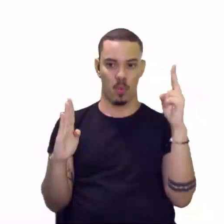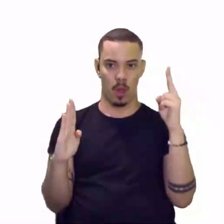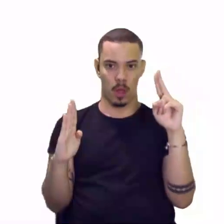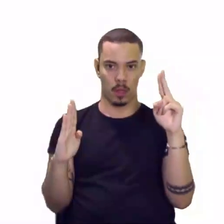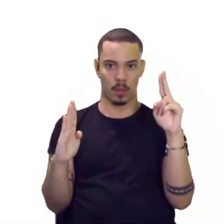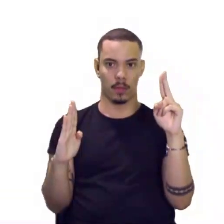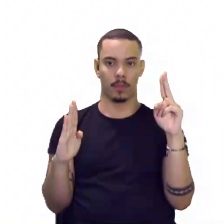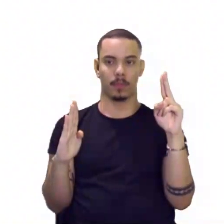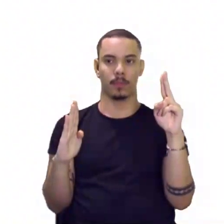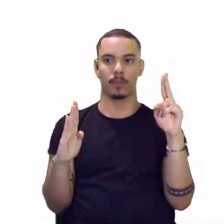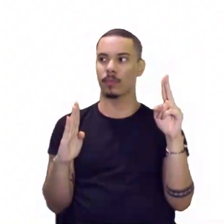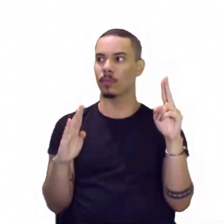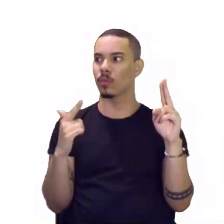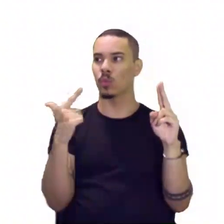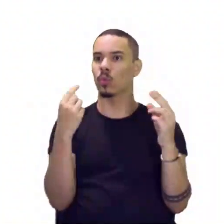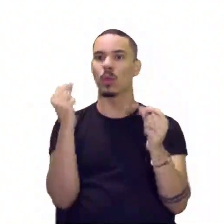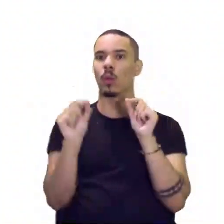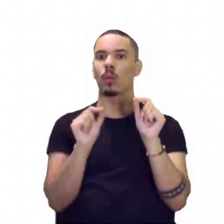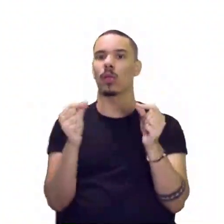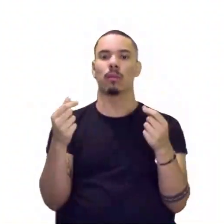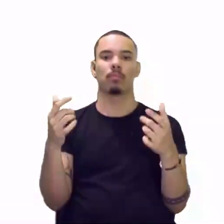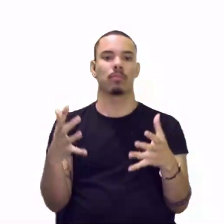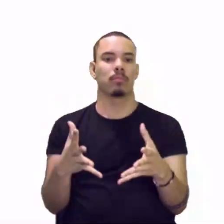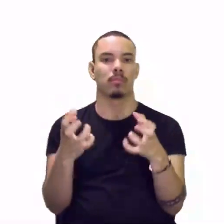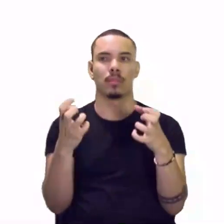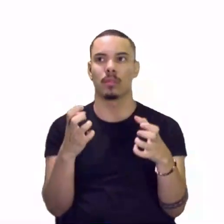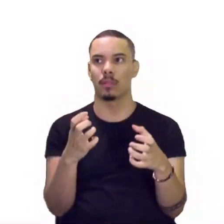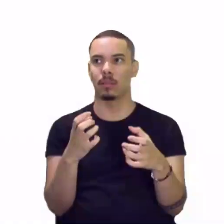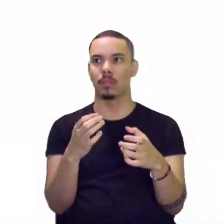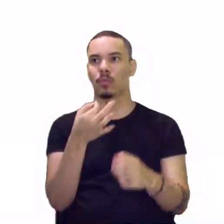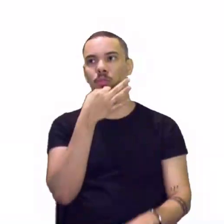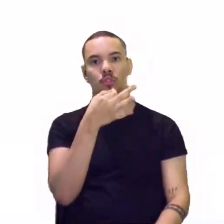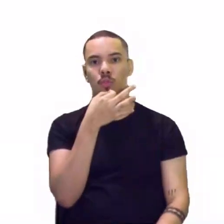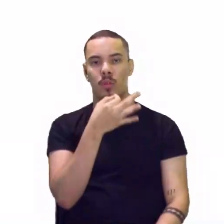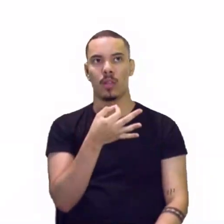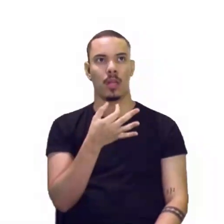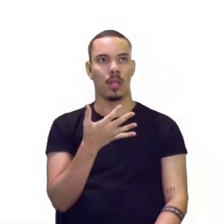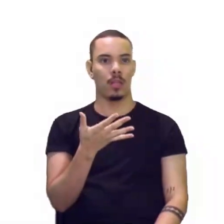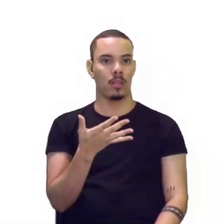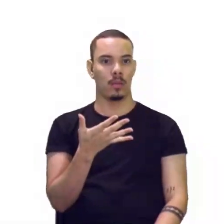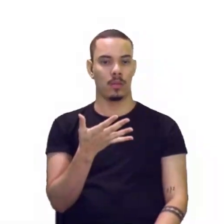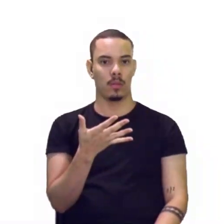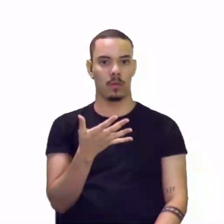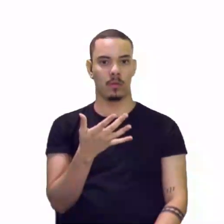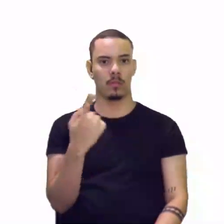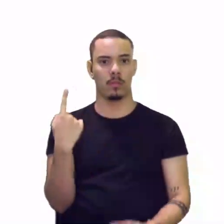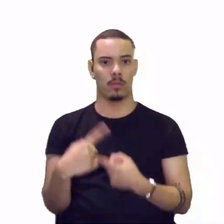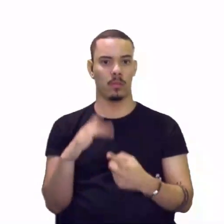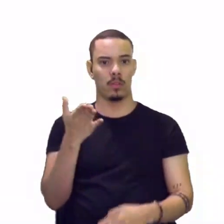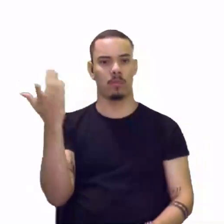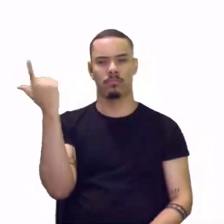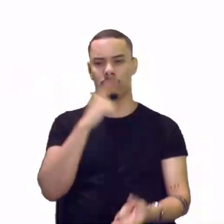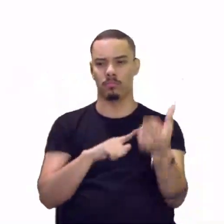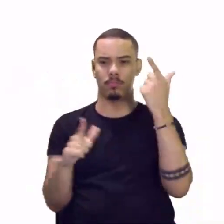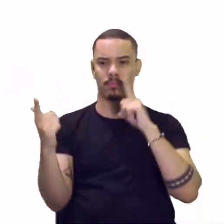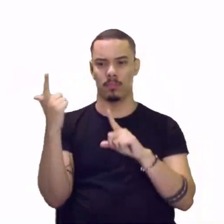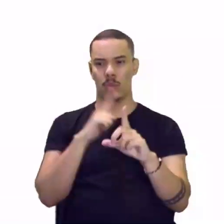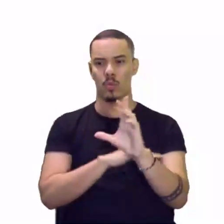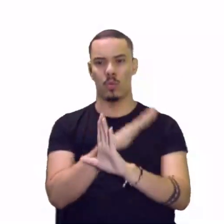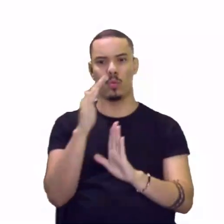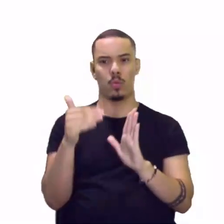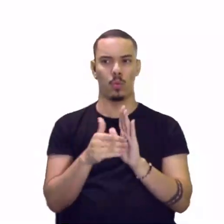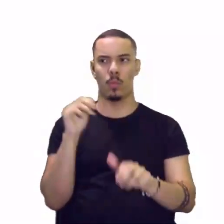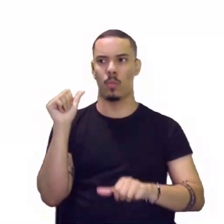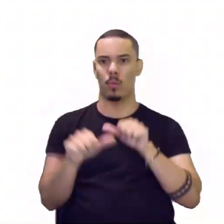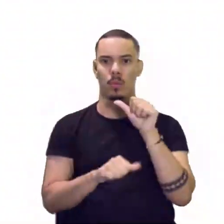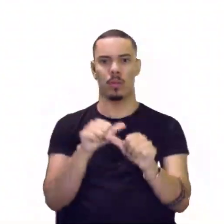Beleza. Então aí não tem o que brigar, não tem o que ser questionado. Exatamente. Porque isso daí foi até conquistado, né, com todas as mudanças que aconteceram